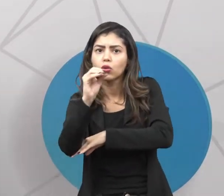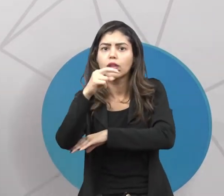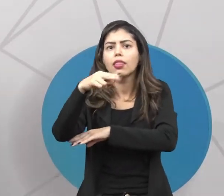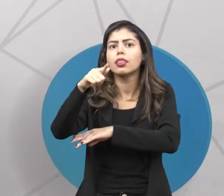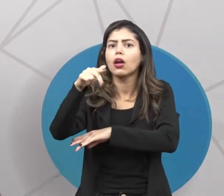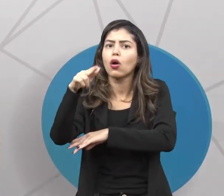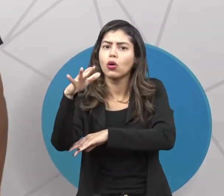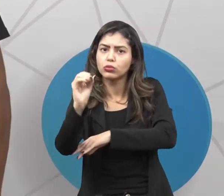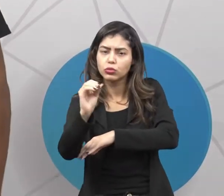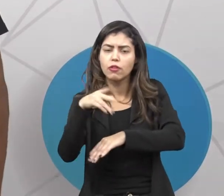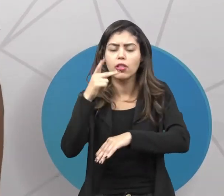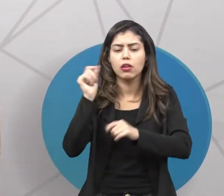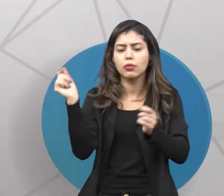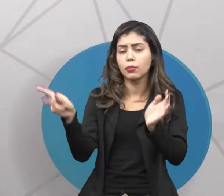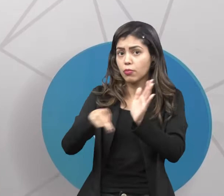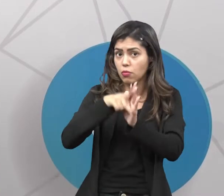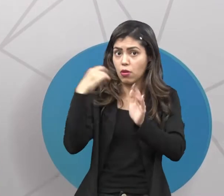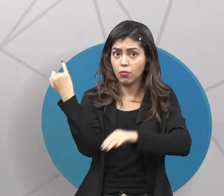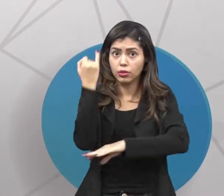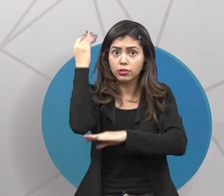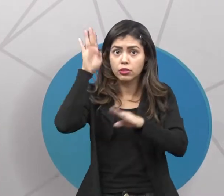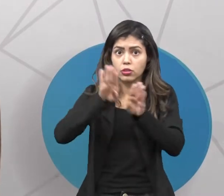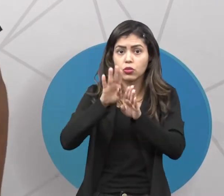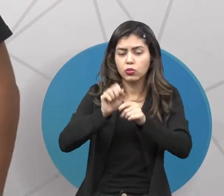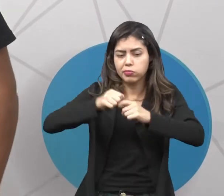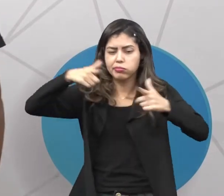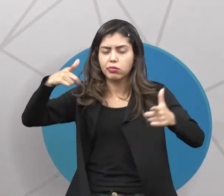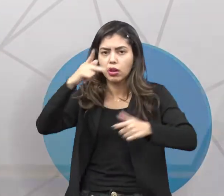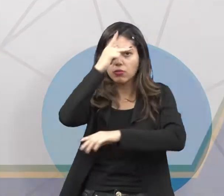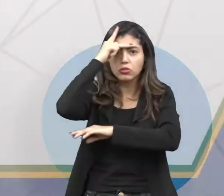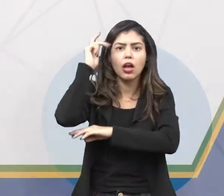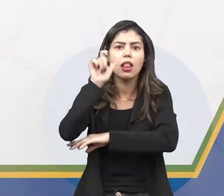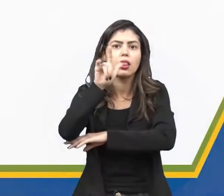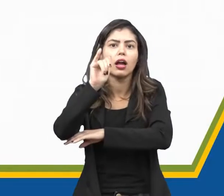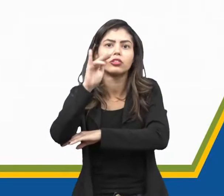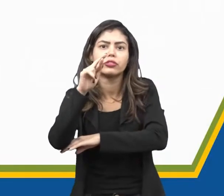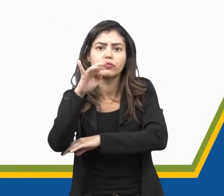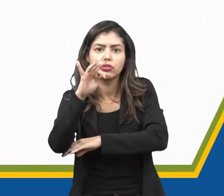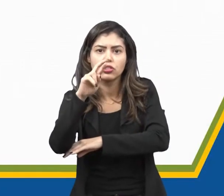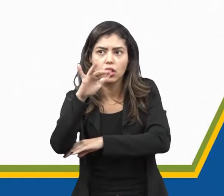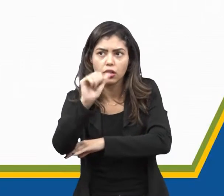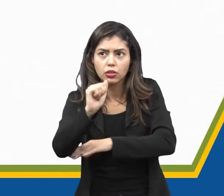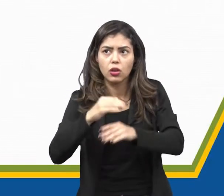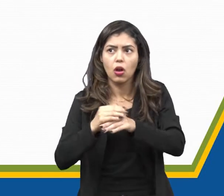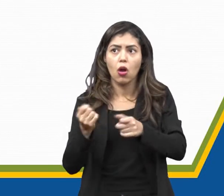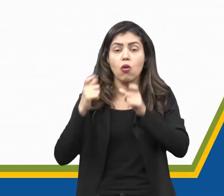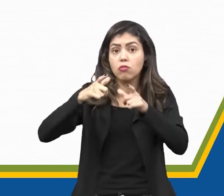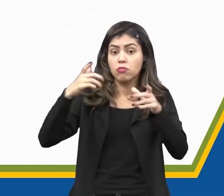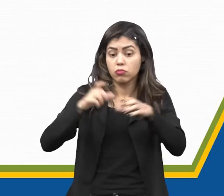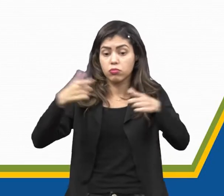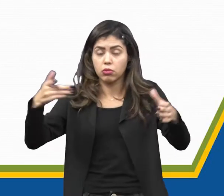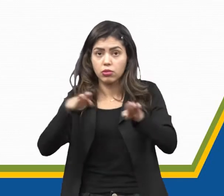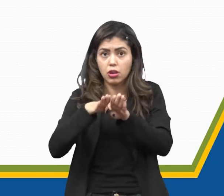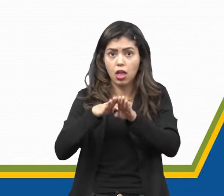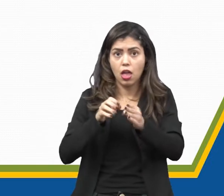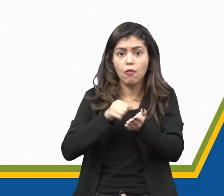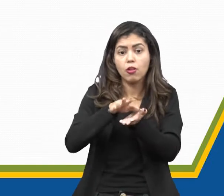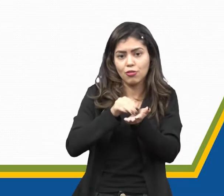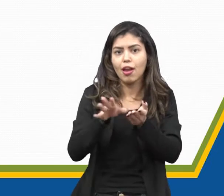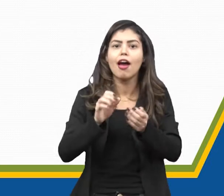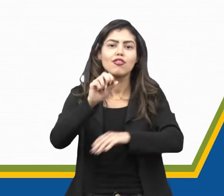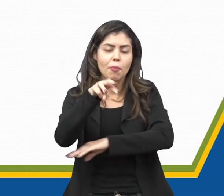estar falando principalmente dos grandes latifundiários. Tá? Num dos polos dessas atividades estão fornecedores de